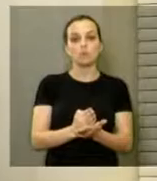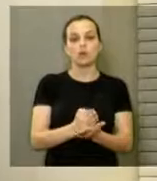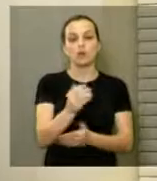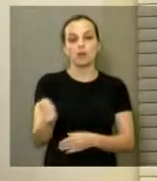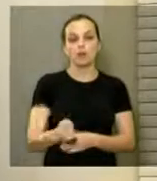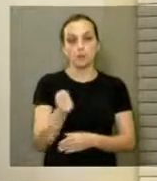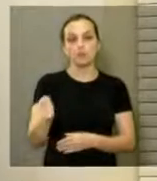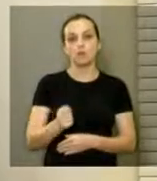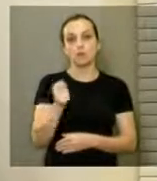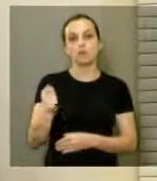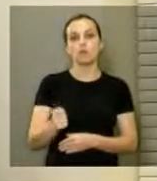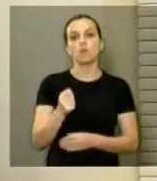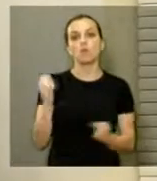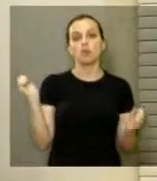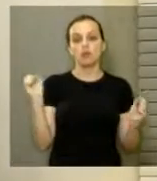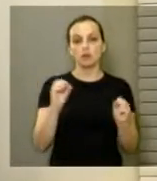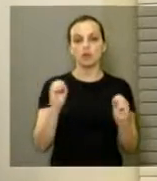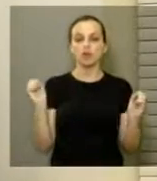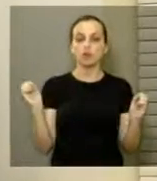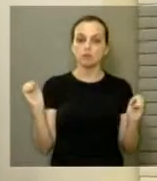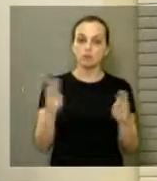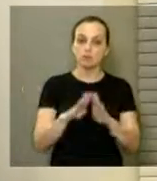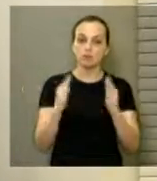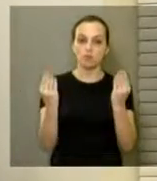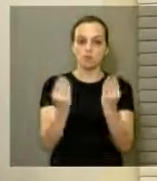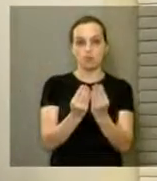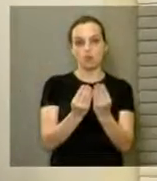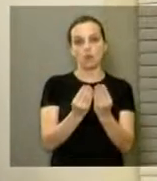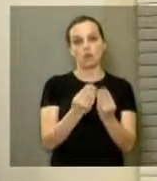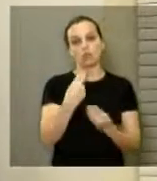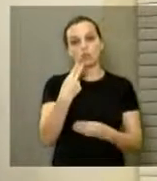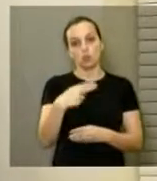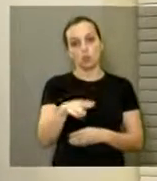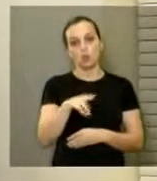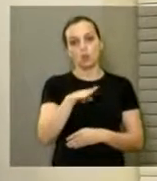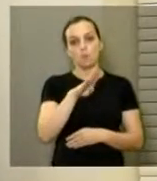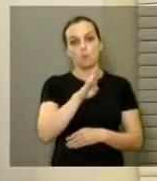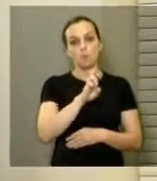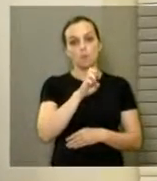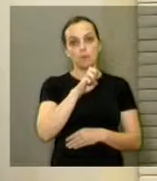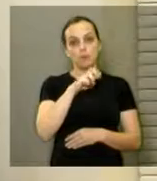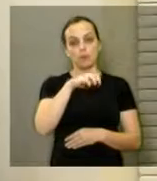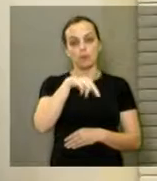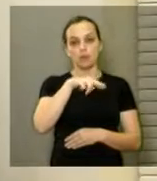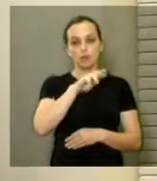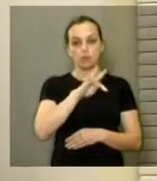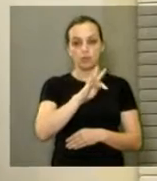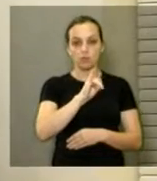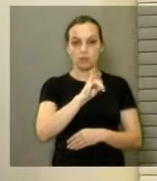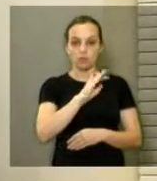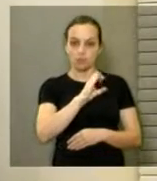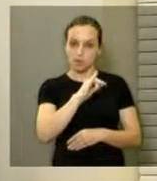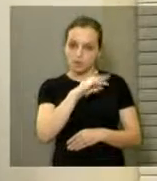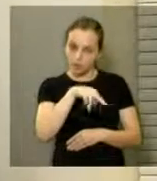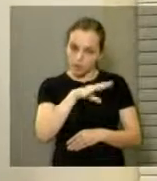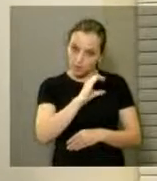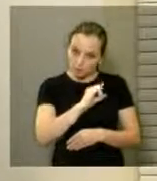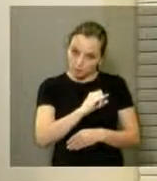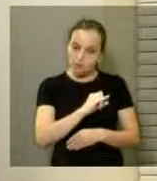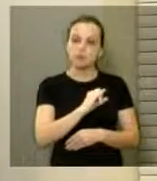Araraquara, prestes a se fechar. Chama-se Beneficência Portuguesa. Talvez